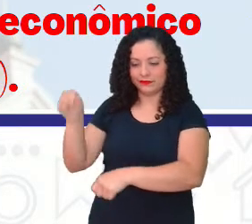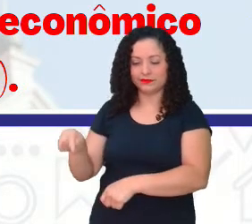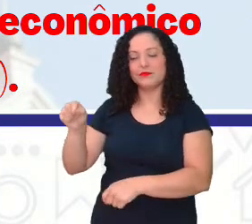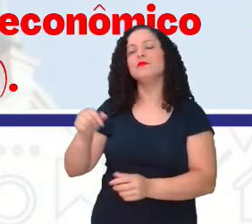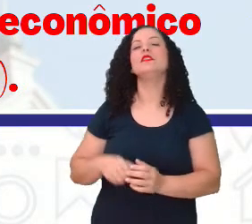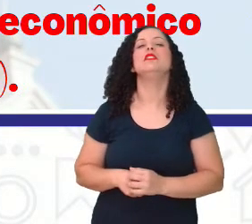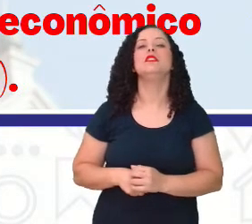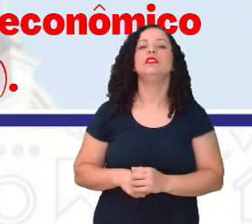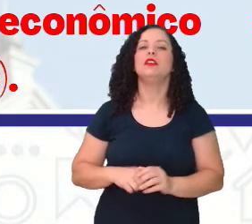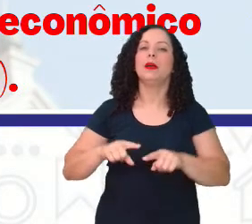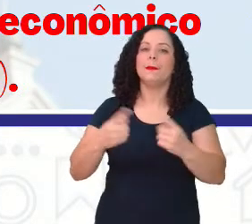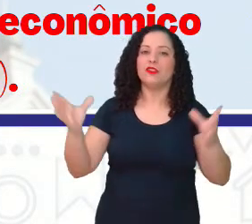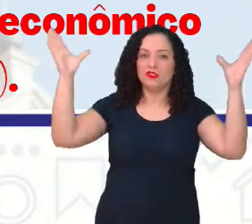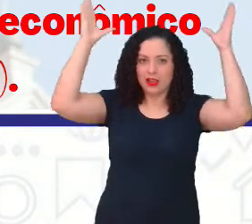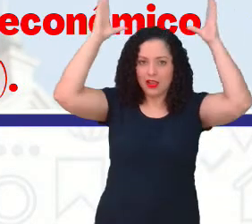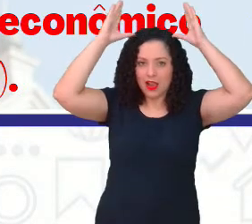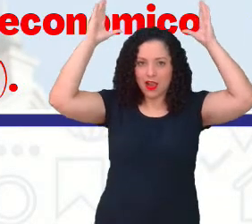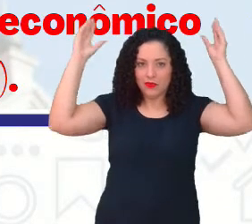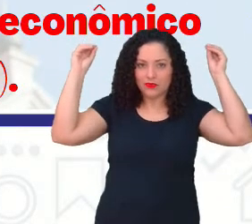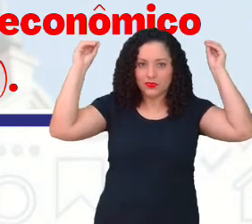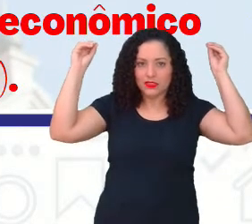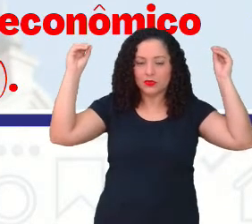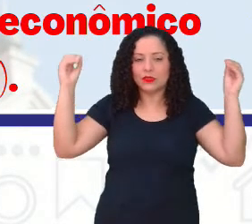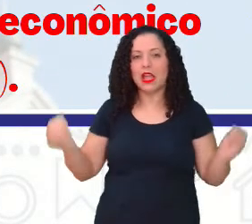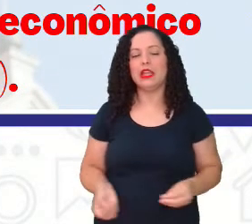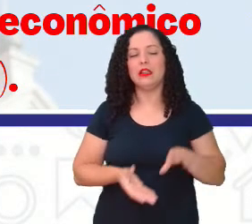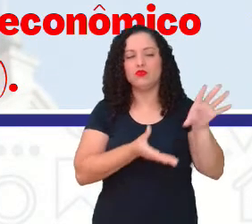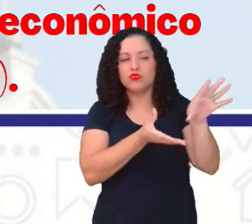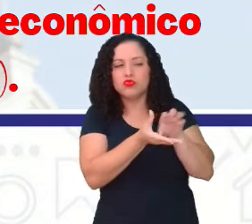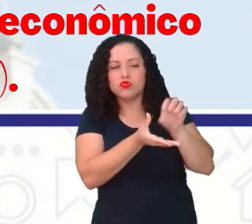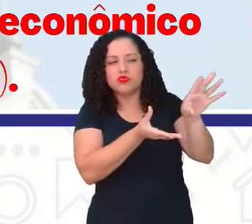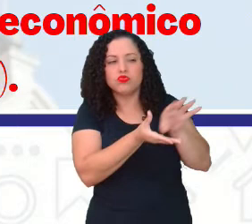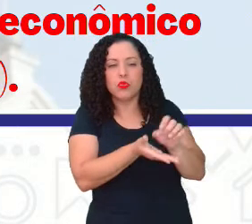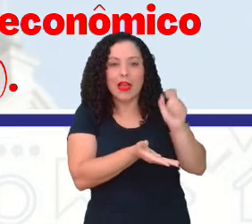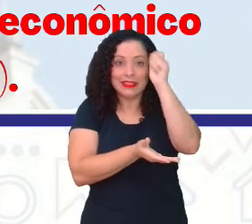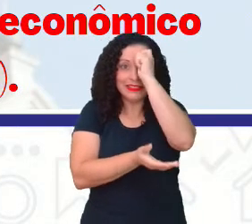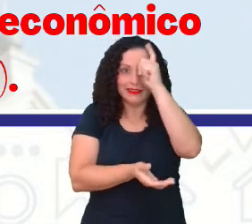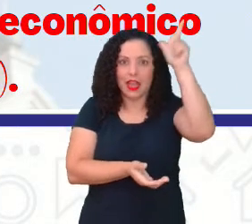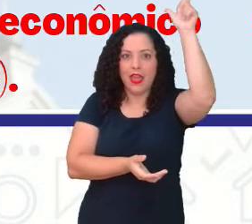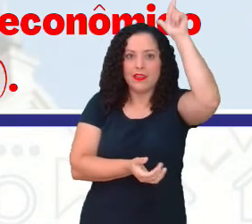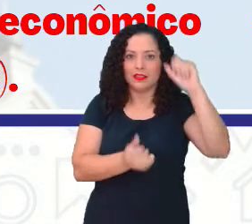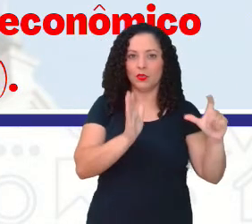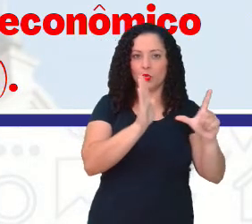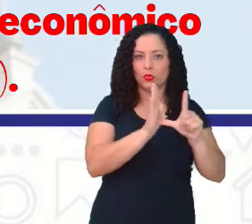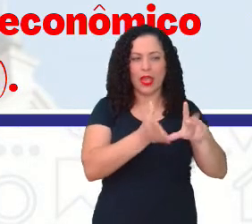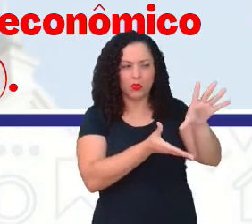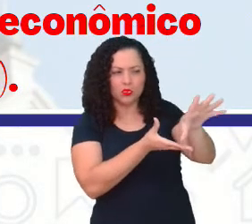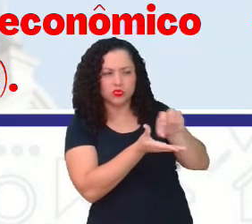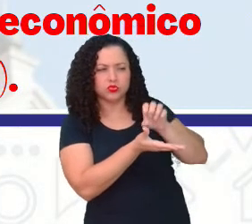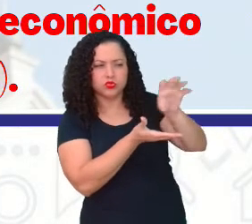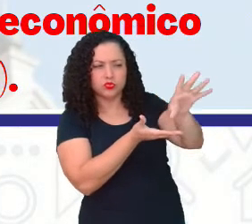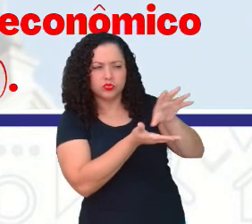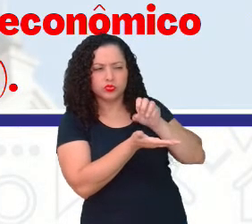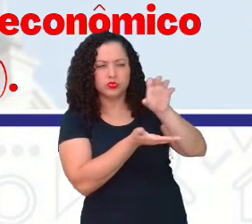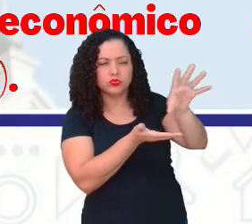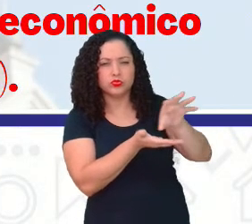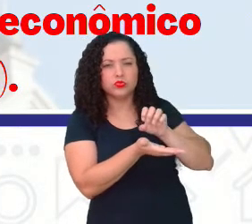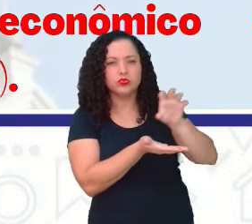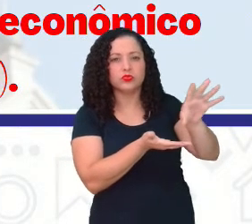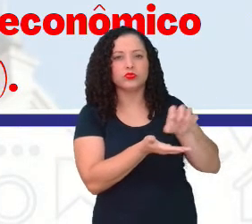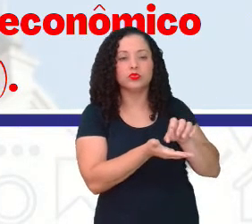sentido, Calvino ele vai se apropriar ali das ideias de Lutero e desenvolve aquilo que a gente vai colocar como teoria da